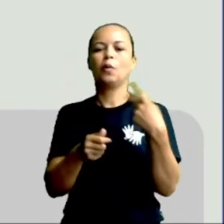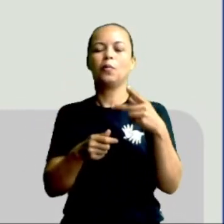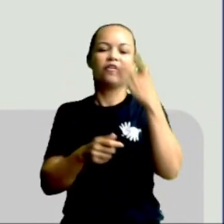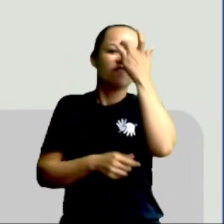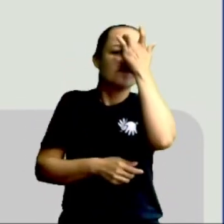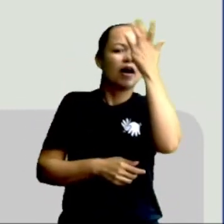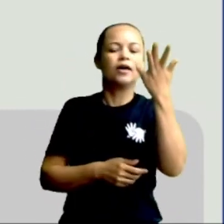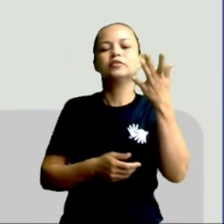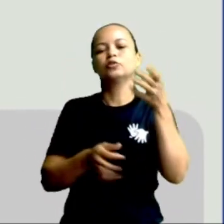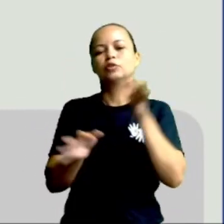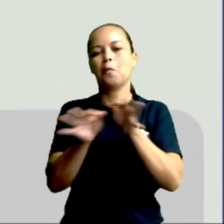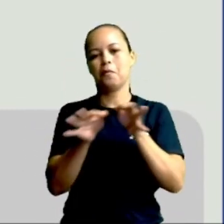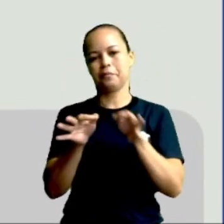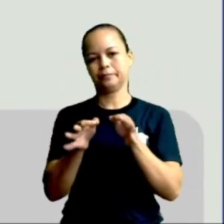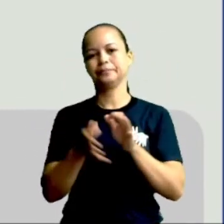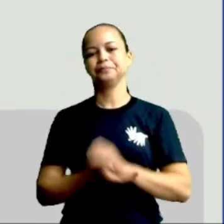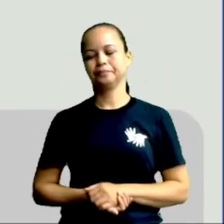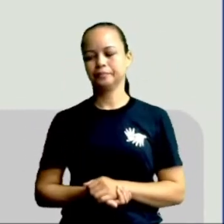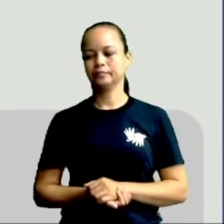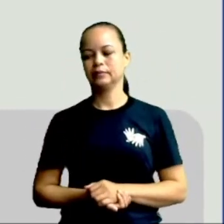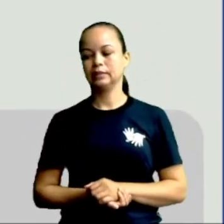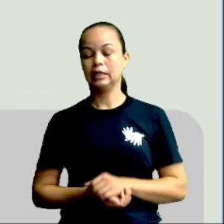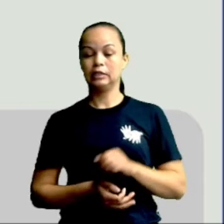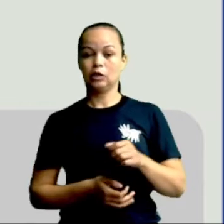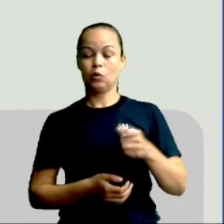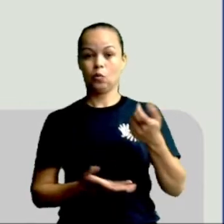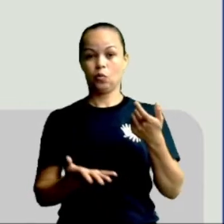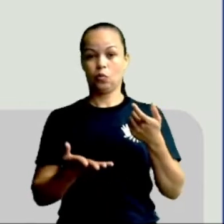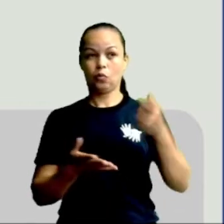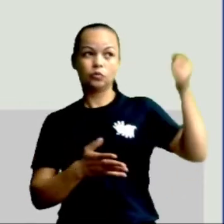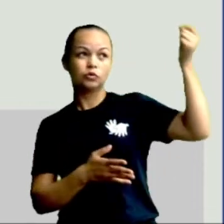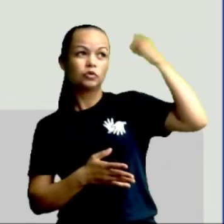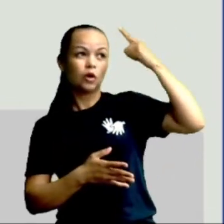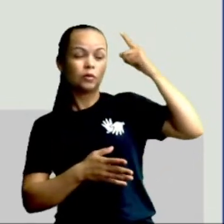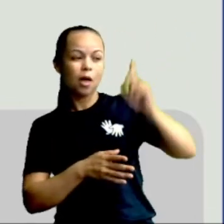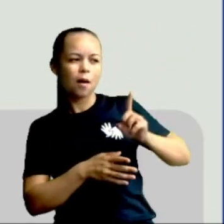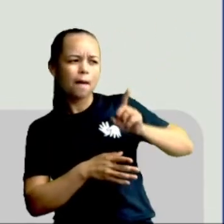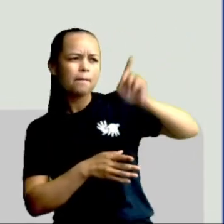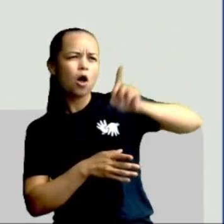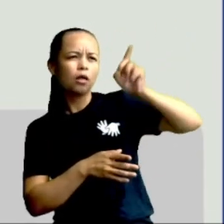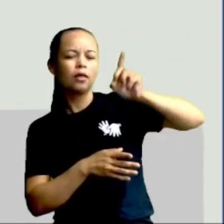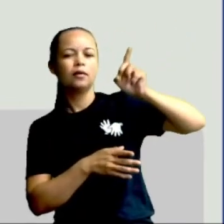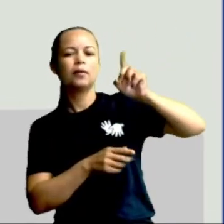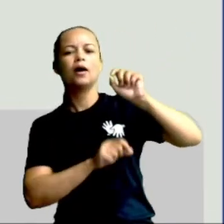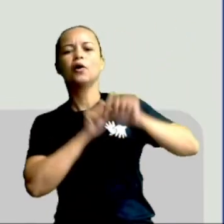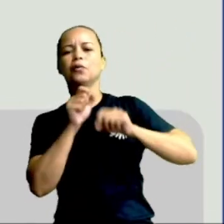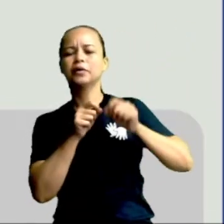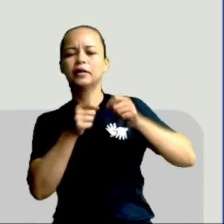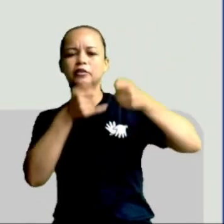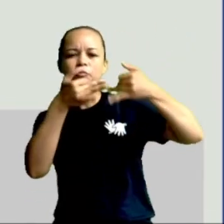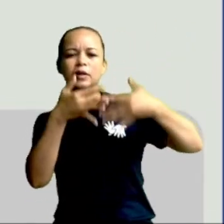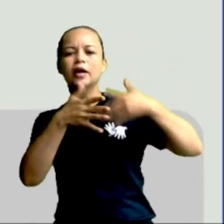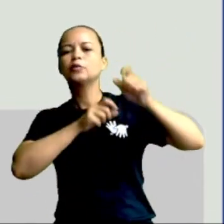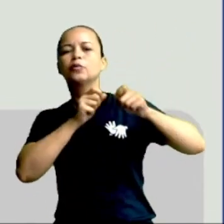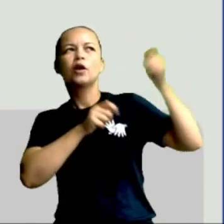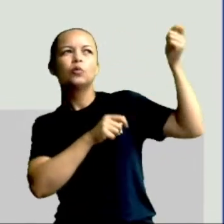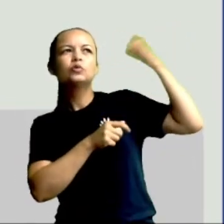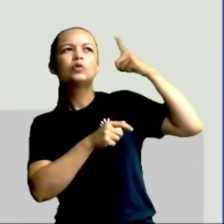mais fácil de ser feita. Se o sol está com a setinha apontando para cima, quer dizer que esse sol está o